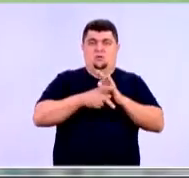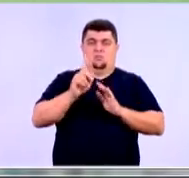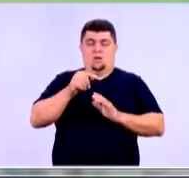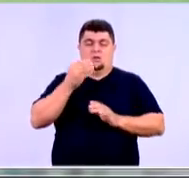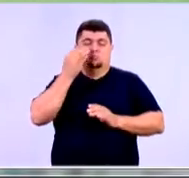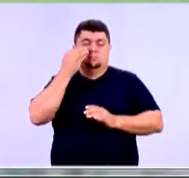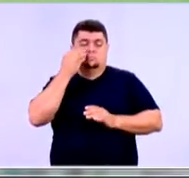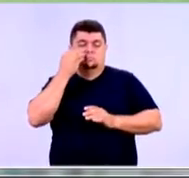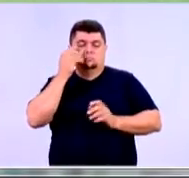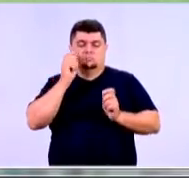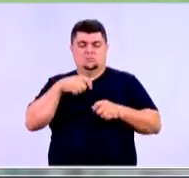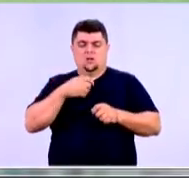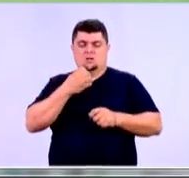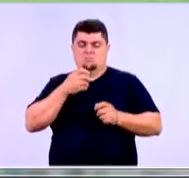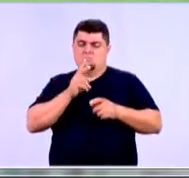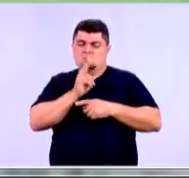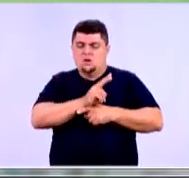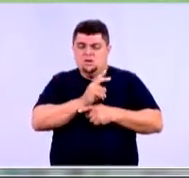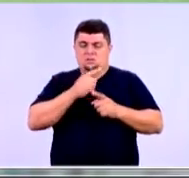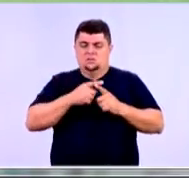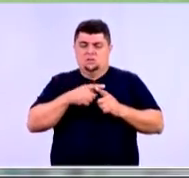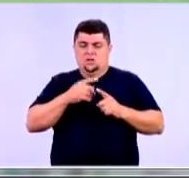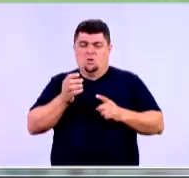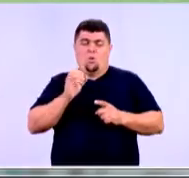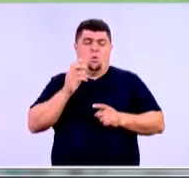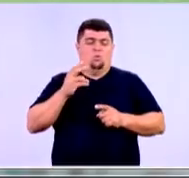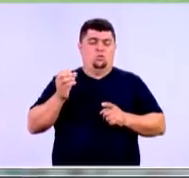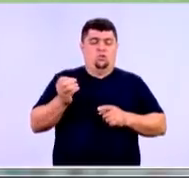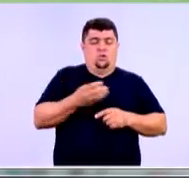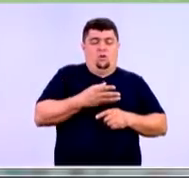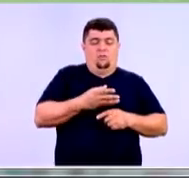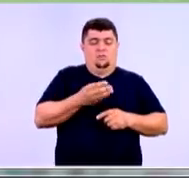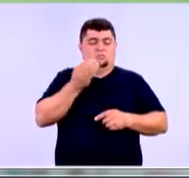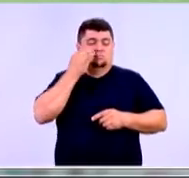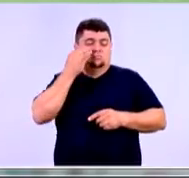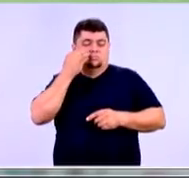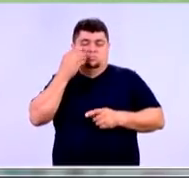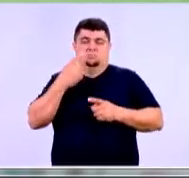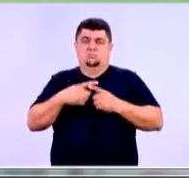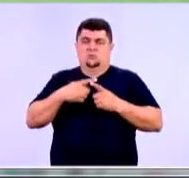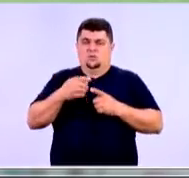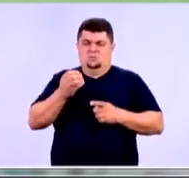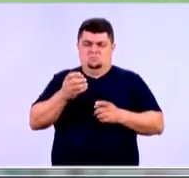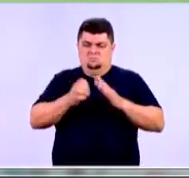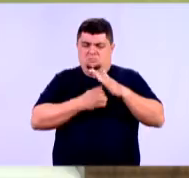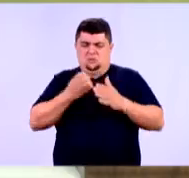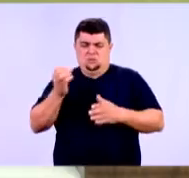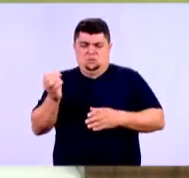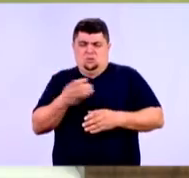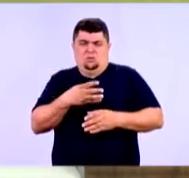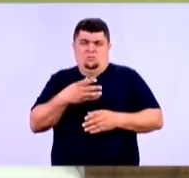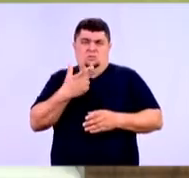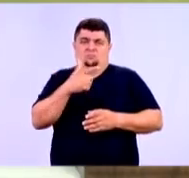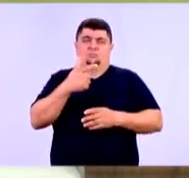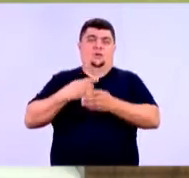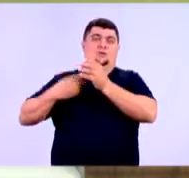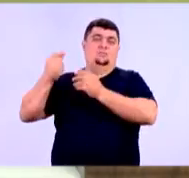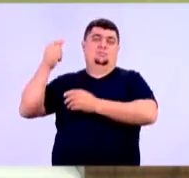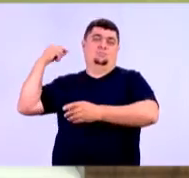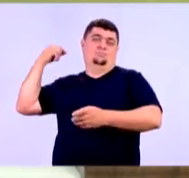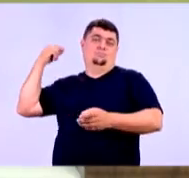quando a gente vai pensar na classificação bancária, certo, Exatamente. Professor? E tanto porque uma empresa muito nova, ela não tem histórico a ser